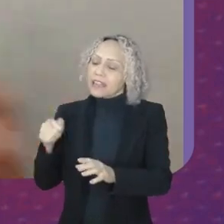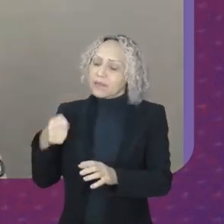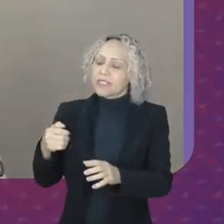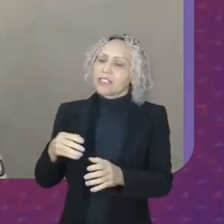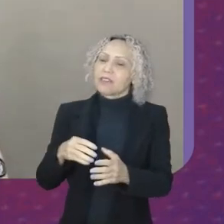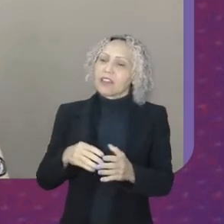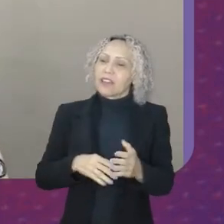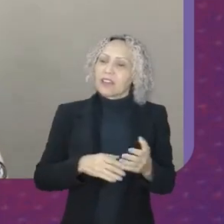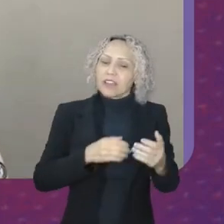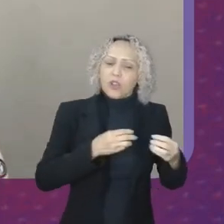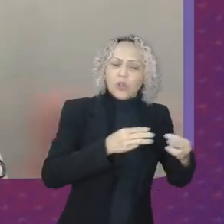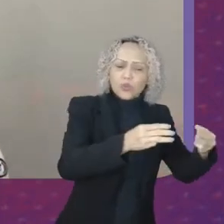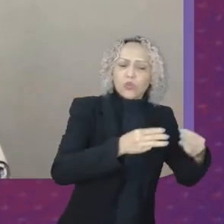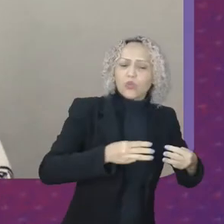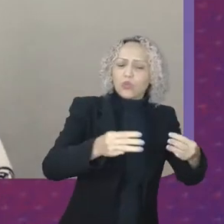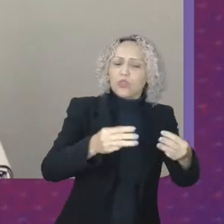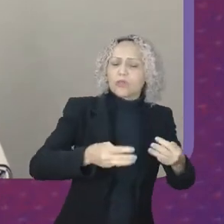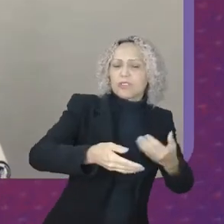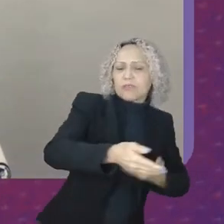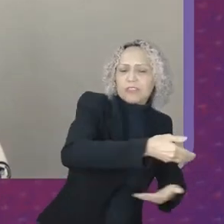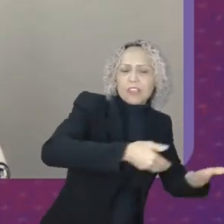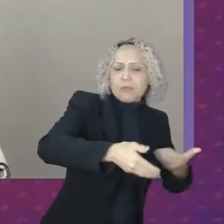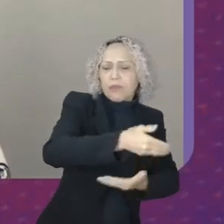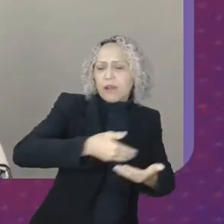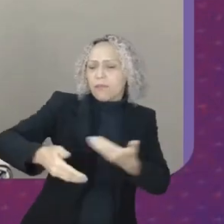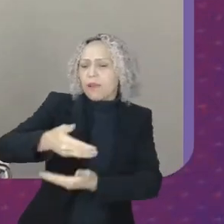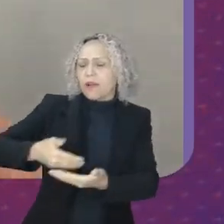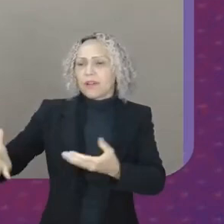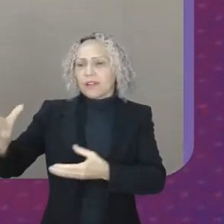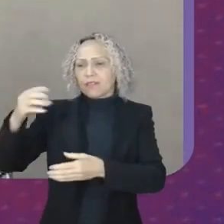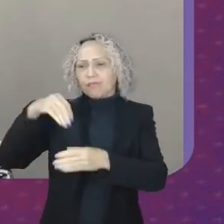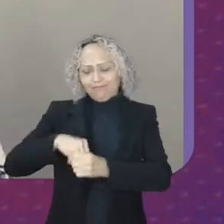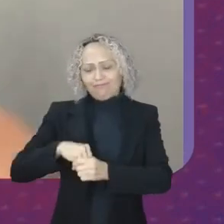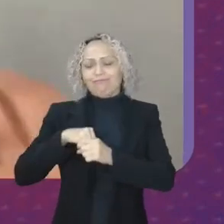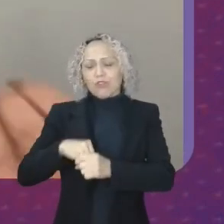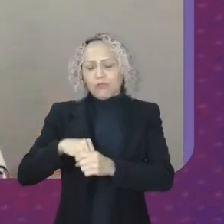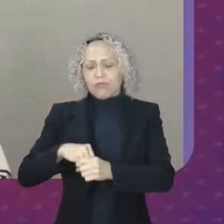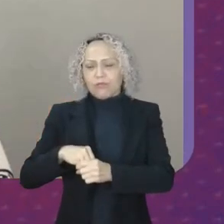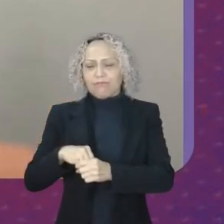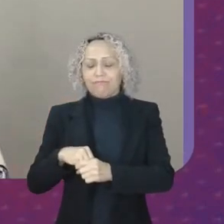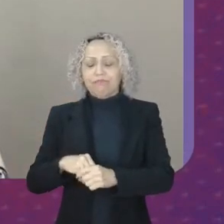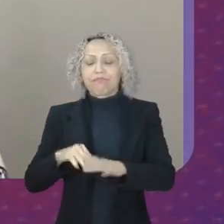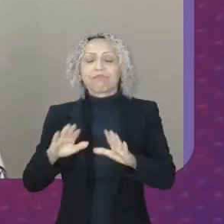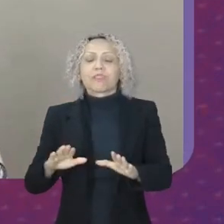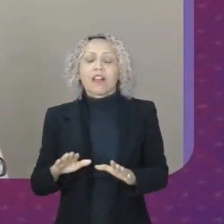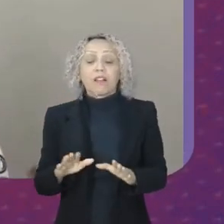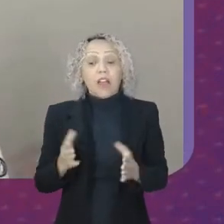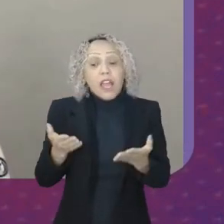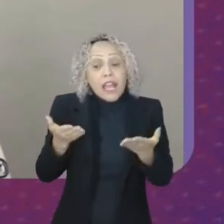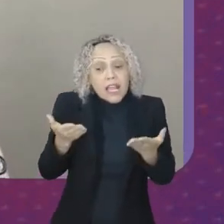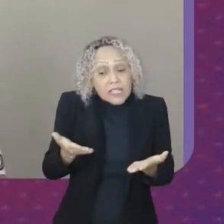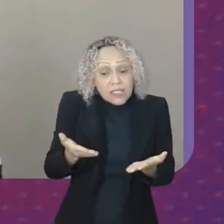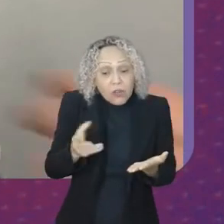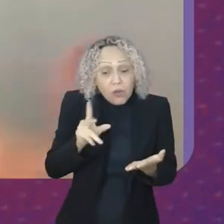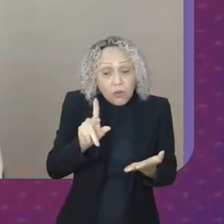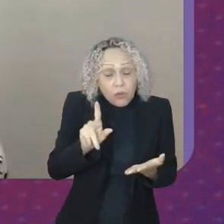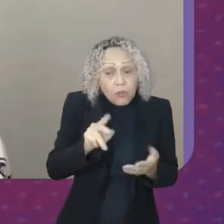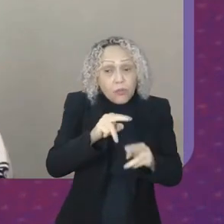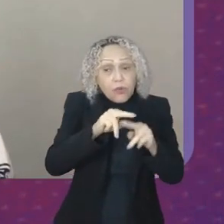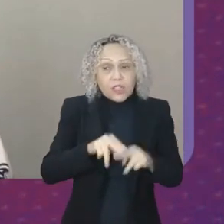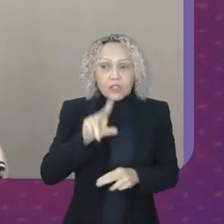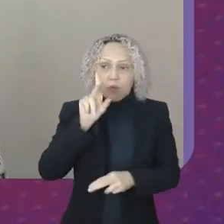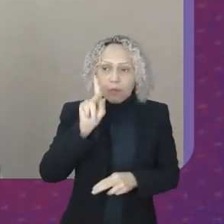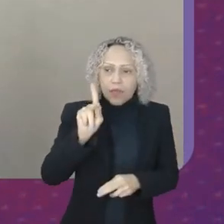transversal. Então, só a partir deste ponto de vista, o PPA já foi positivo, porque ele fez com que